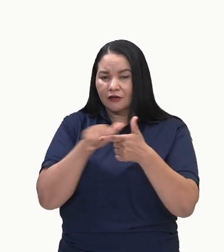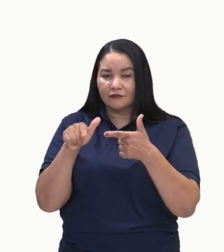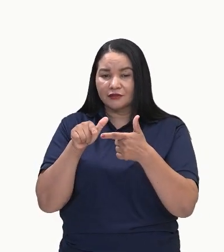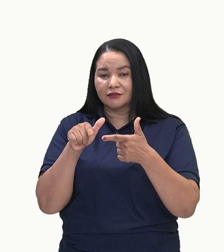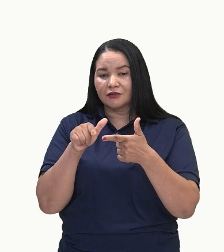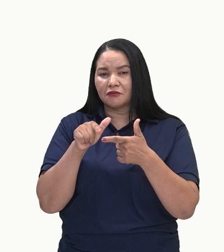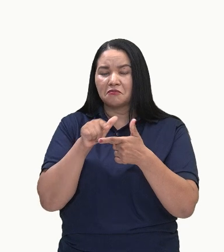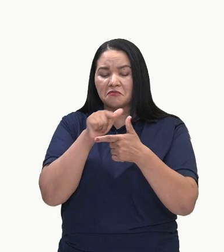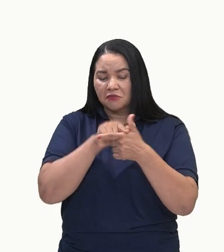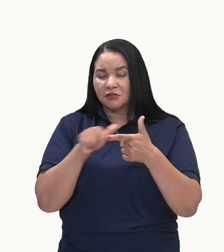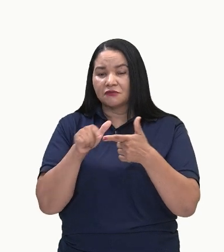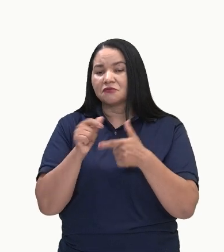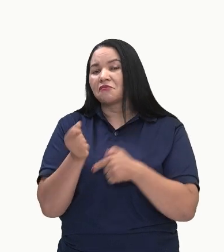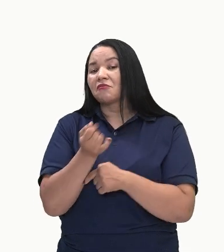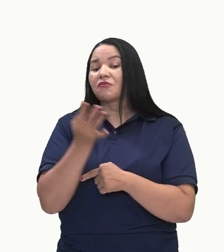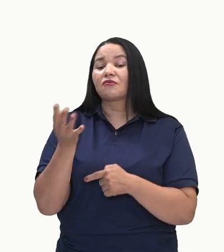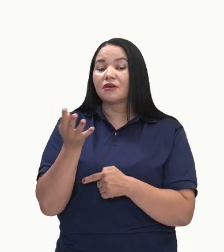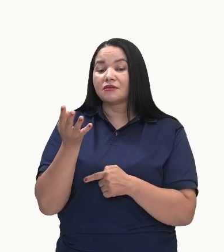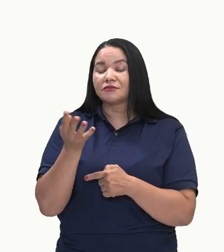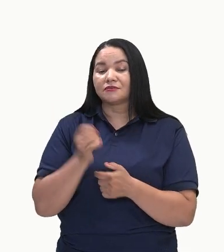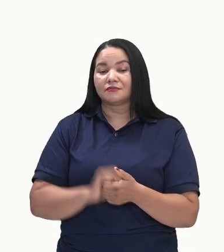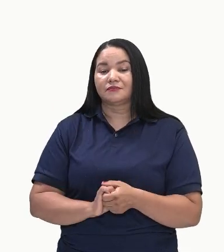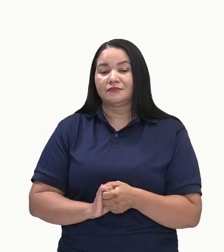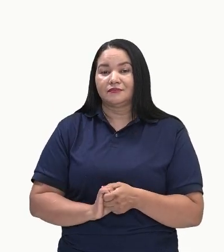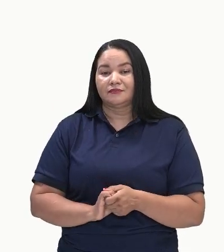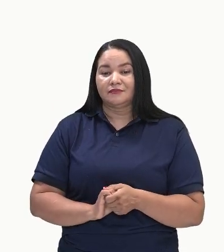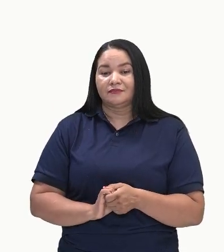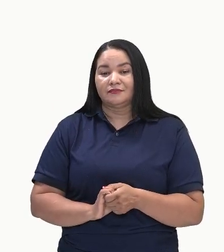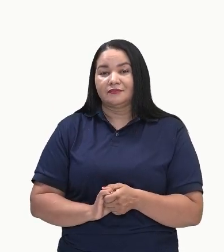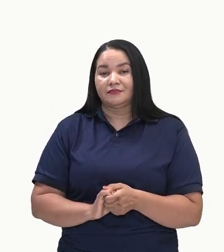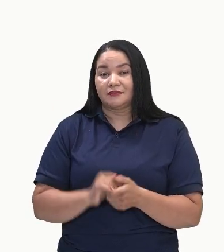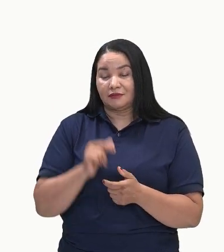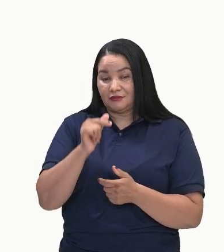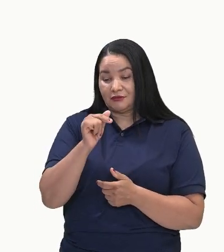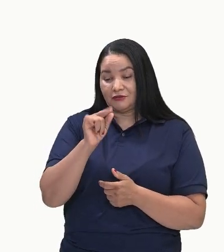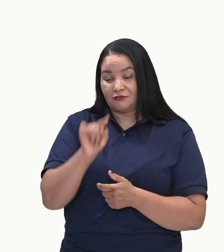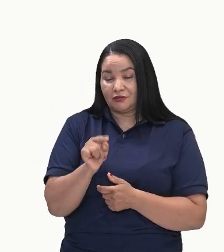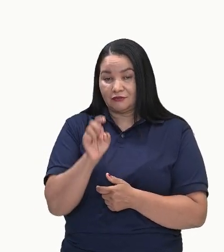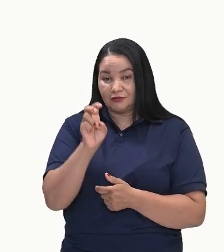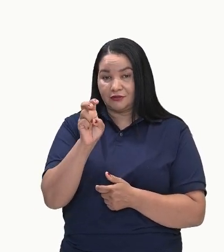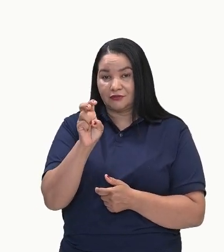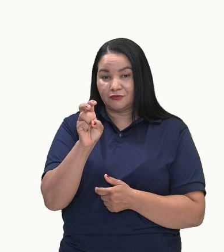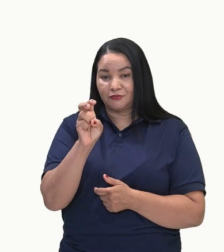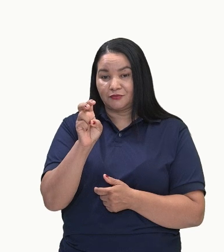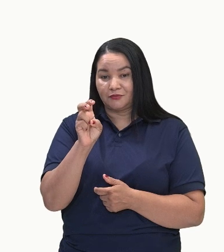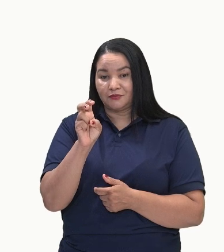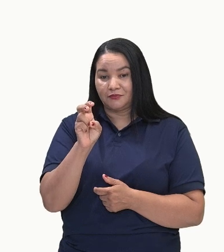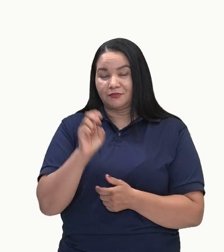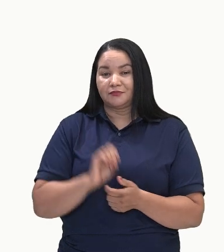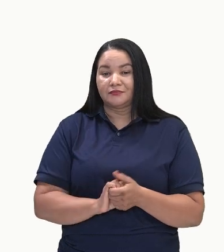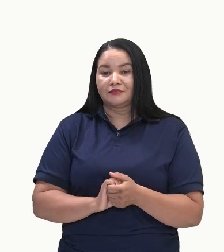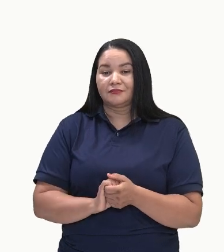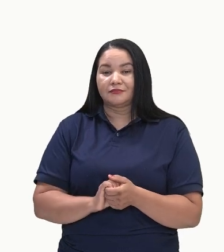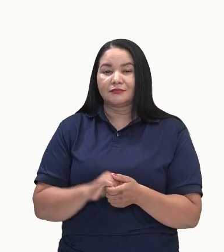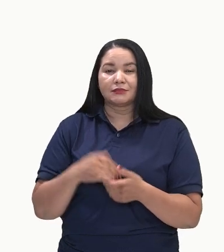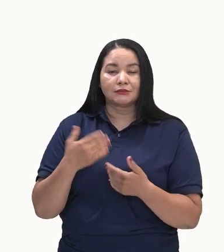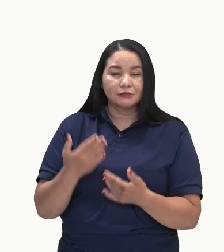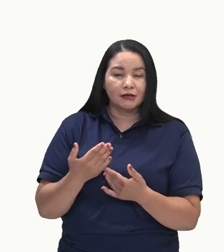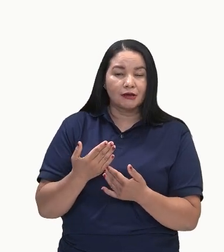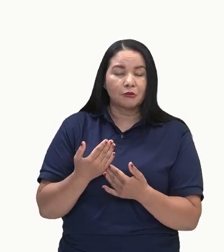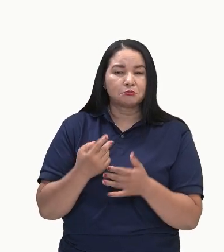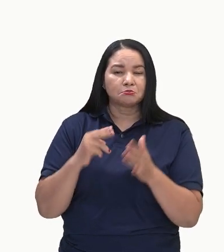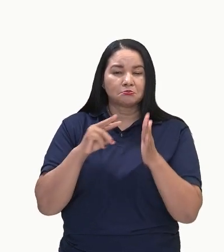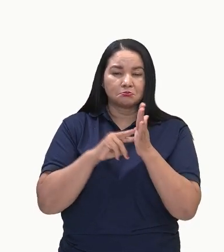720 por 96, nós vamos obter como resposta 7,5. Qual é o significado desse